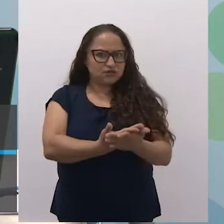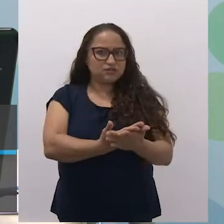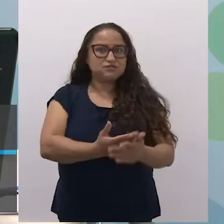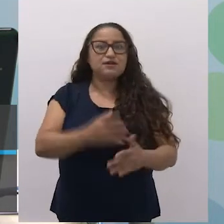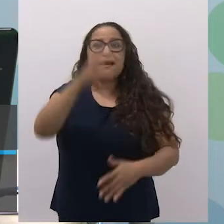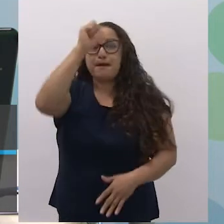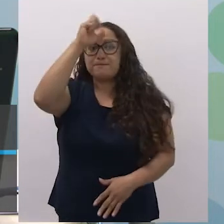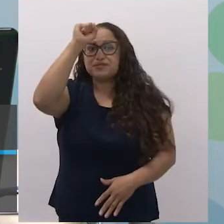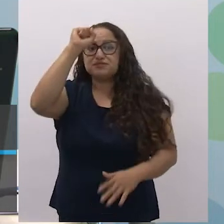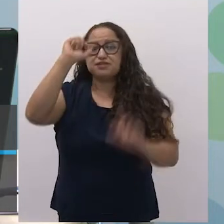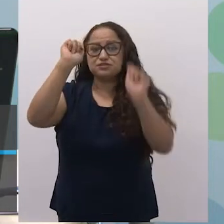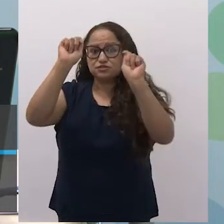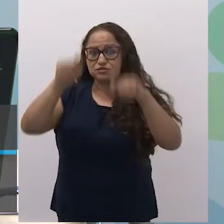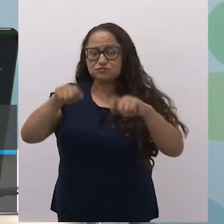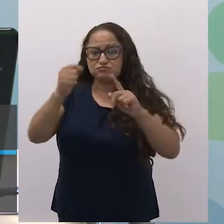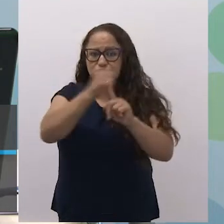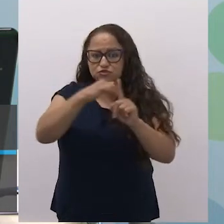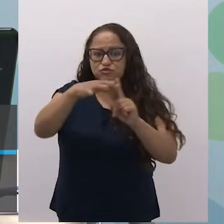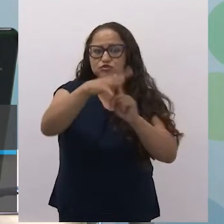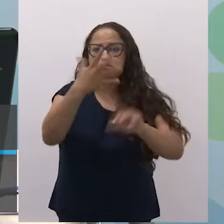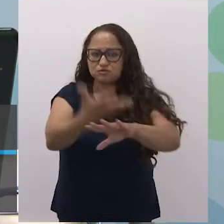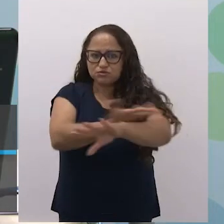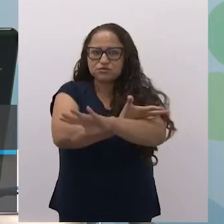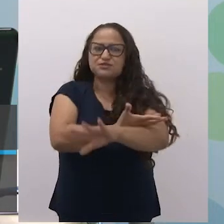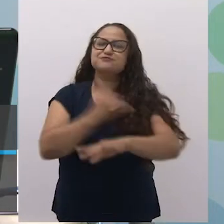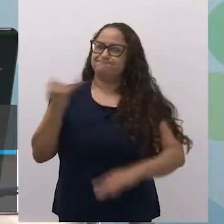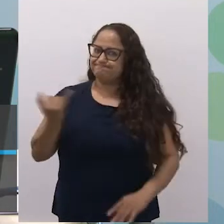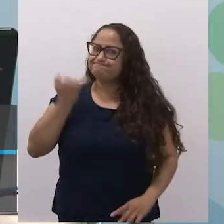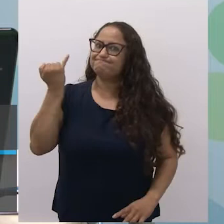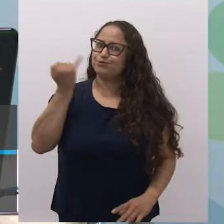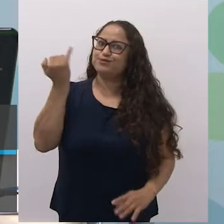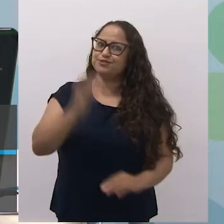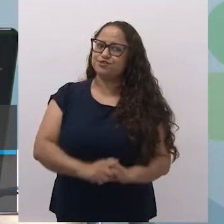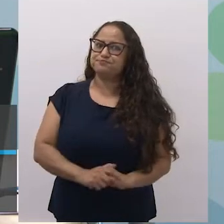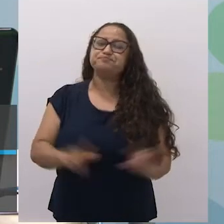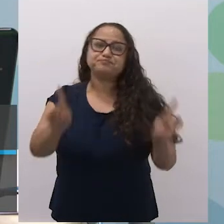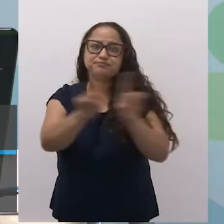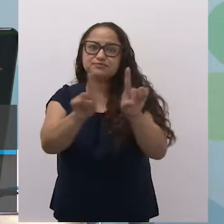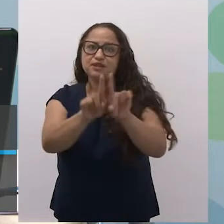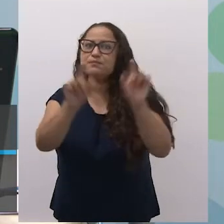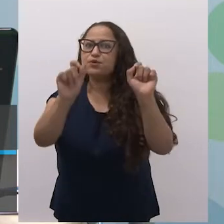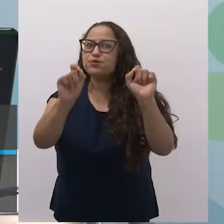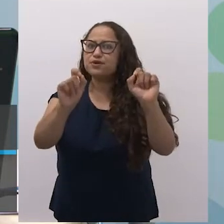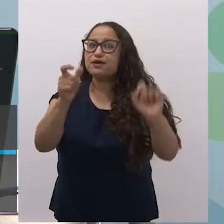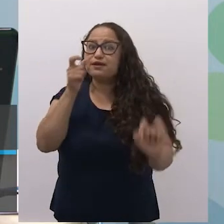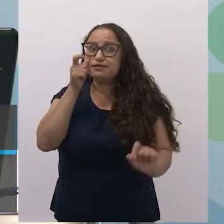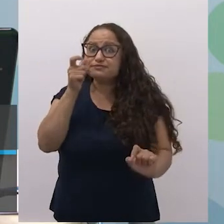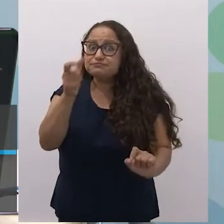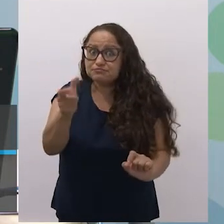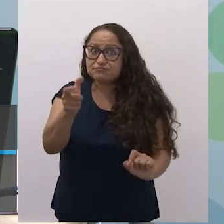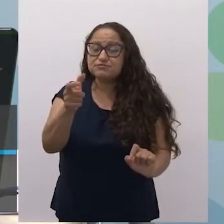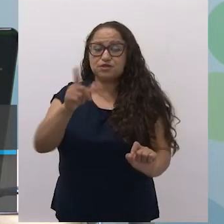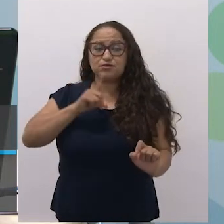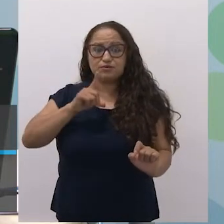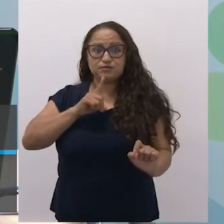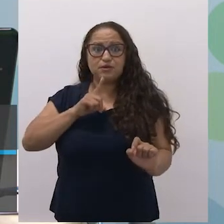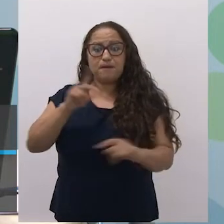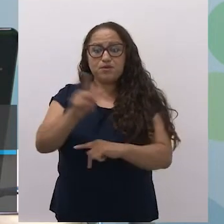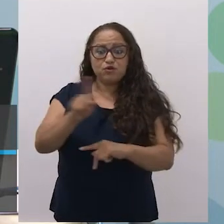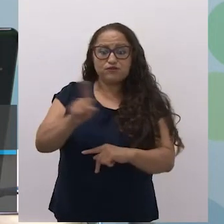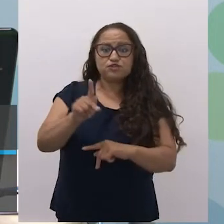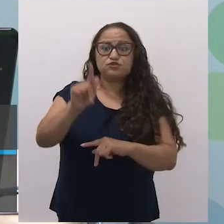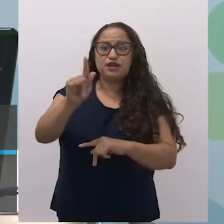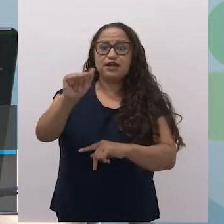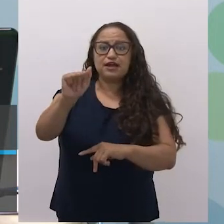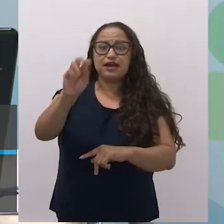aprendizagens socioemocionais também são fundamentais. E também eu achei interessante a fala da professora Gabriela, que